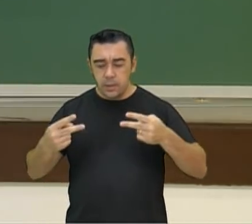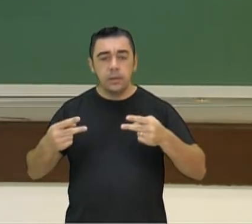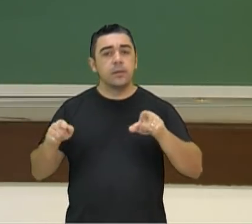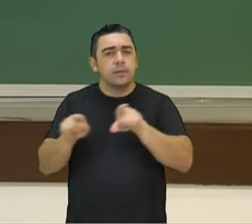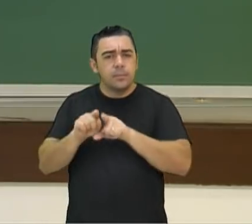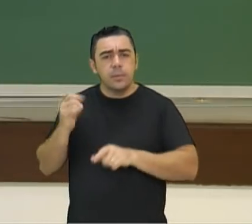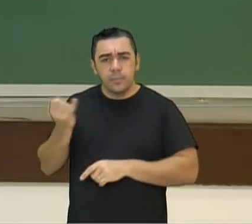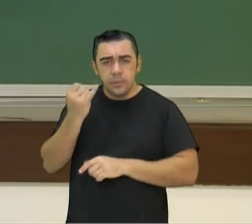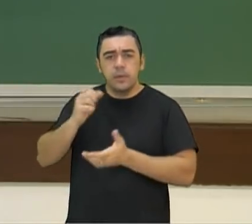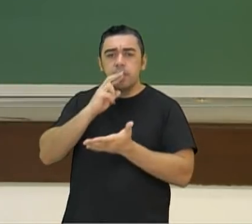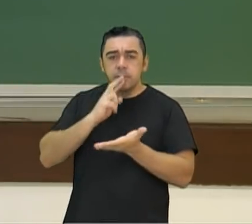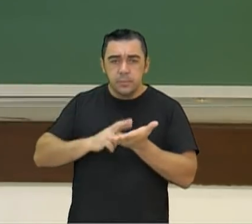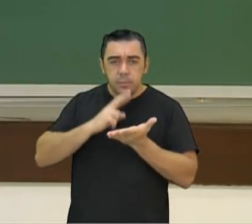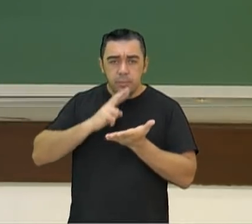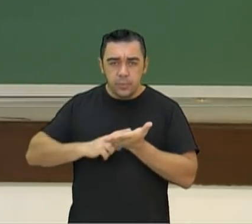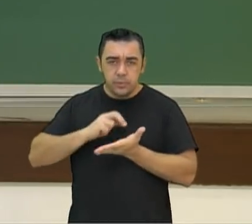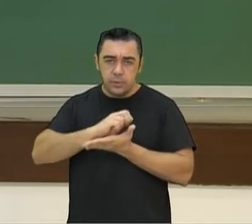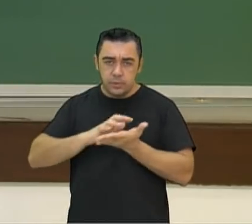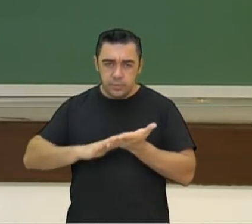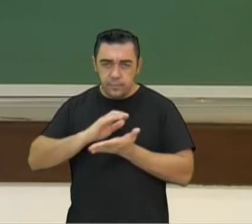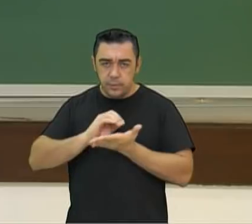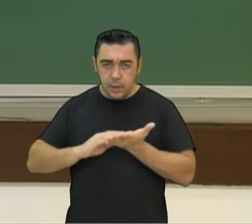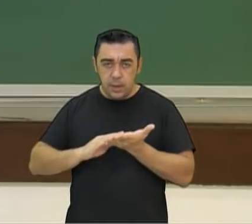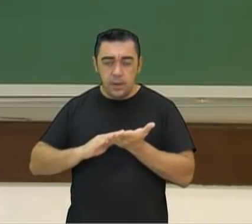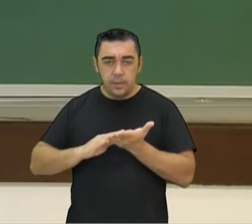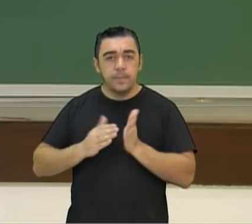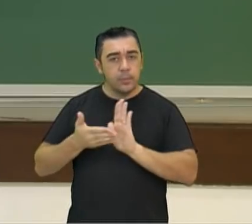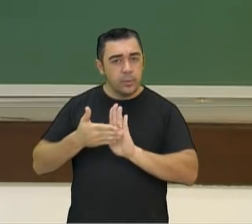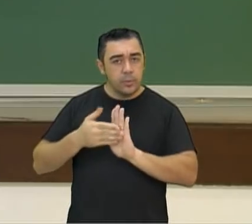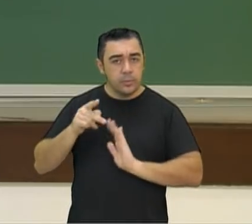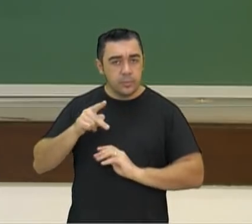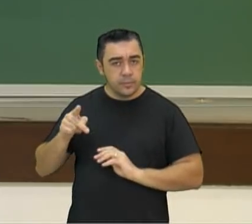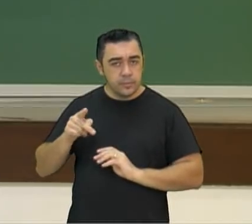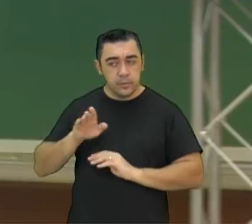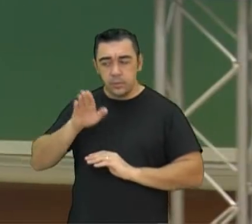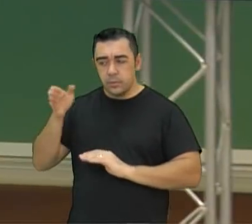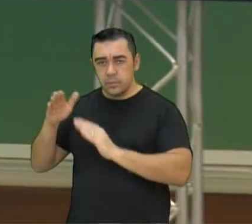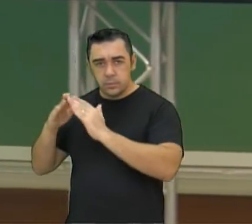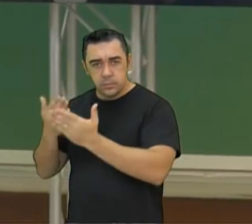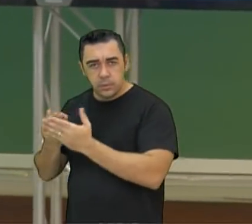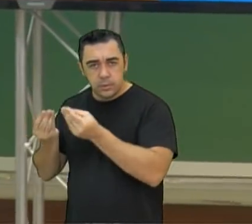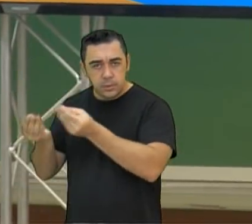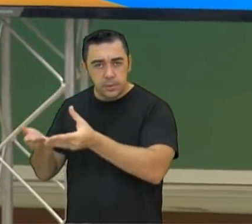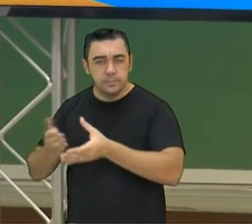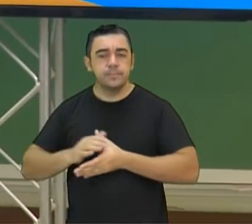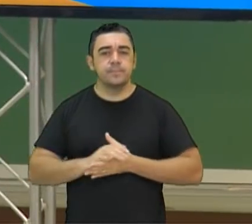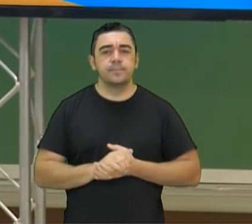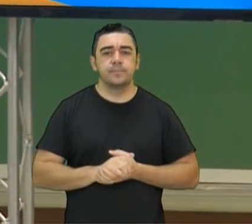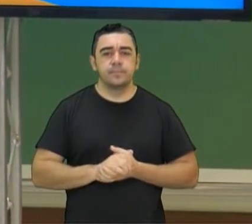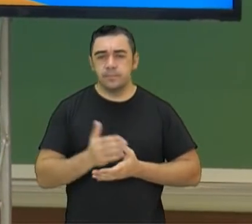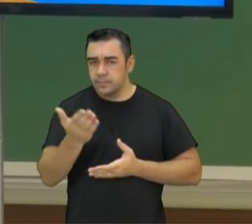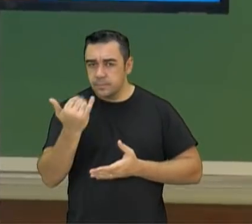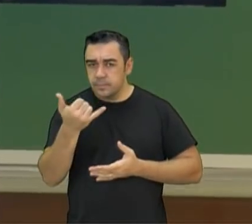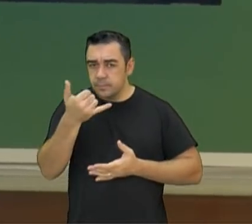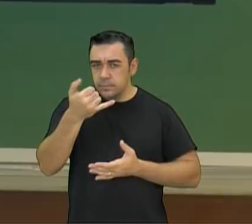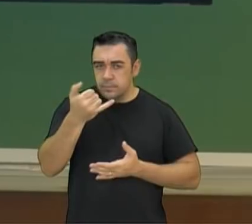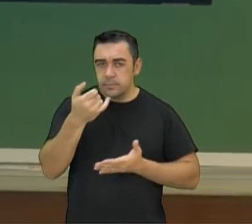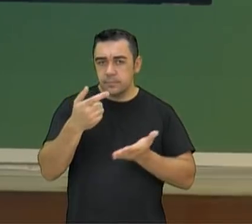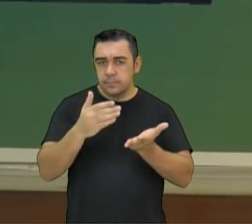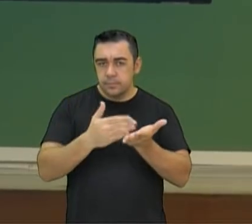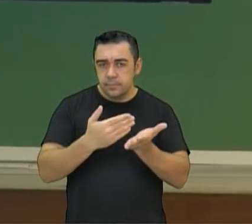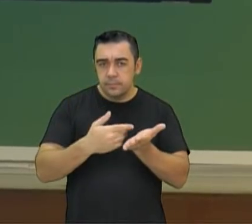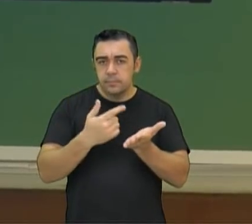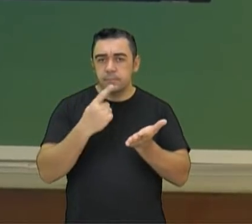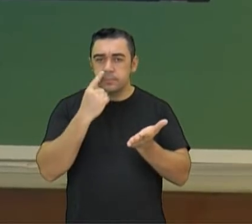é realizar as atividades propostas pelos professores, certo? Então, vamos lá, pessoal? Caneta, caderno, material